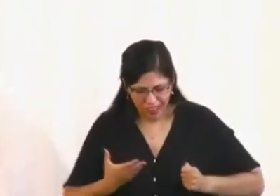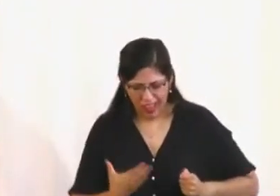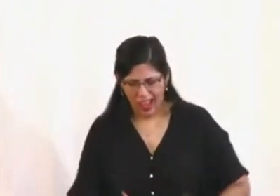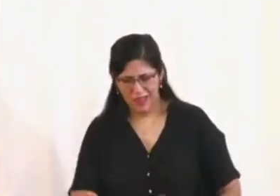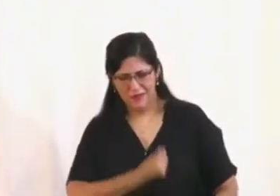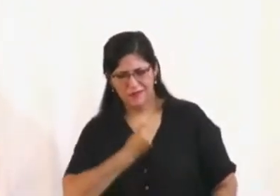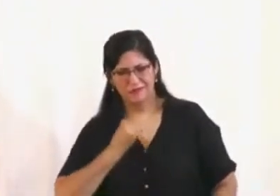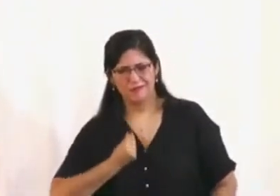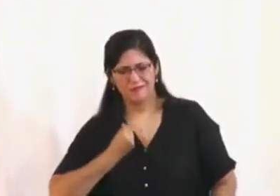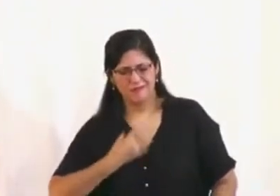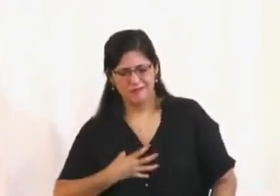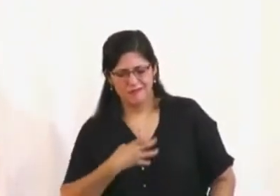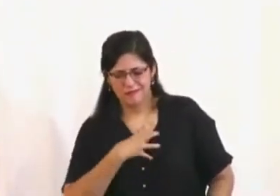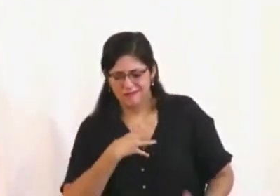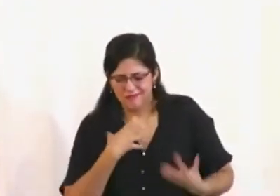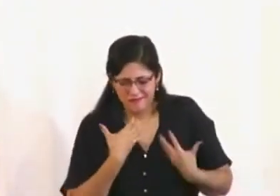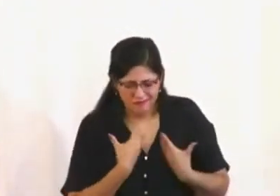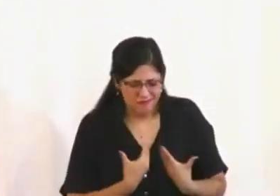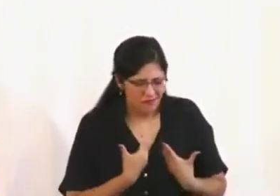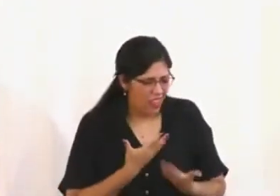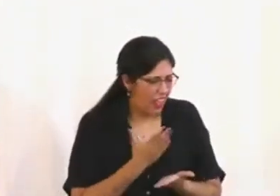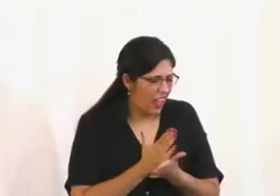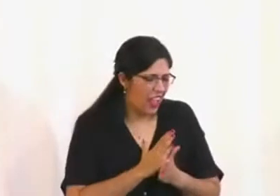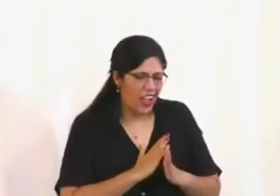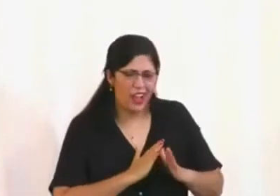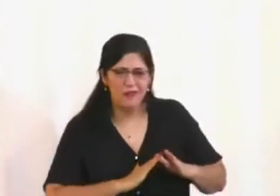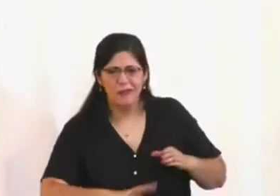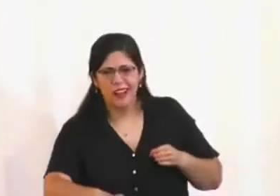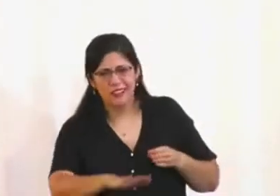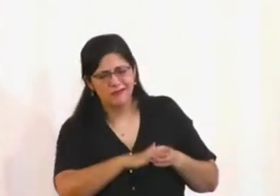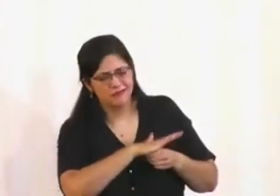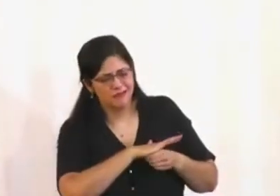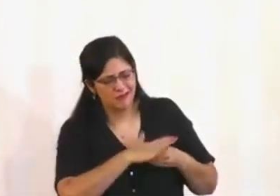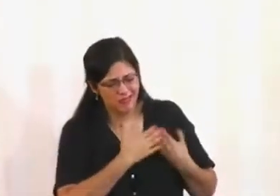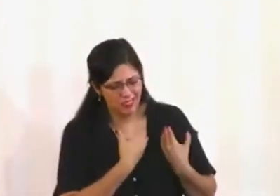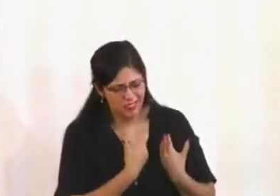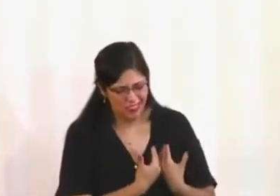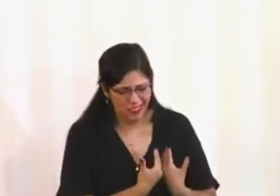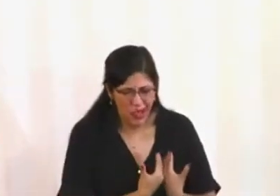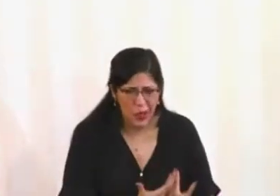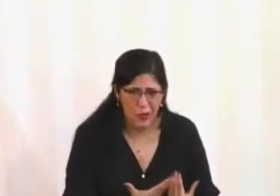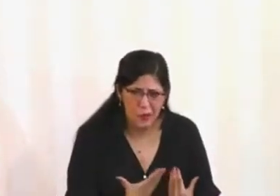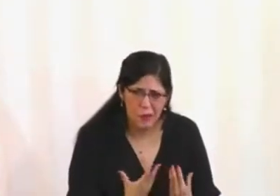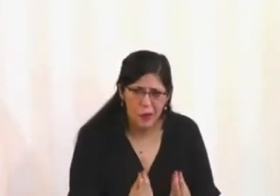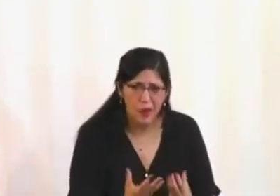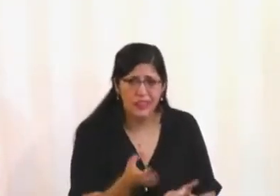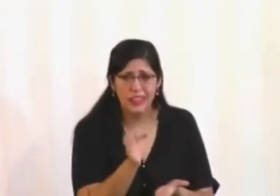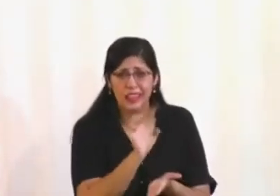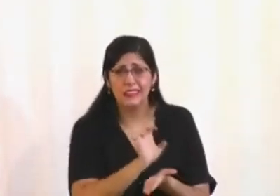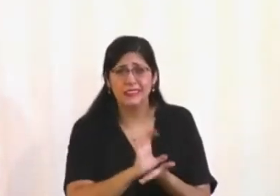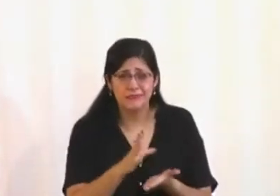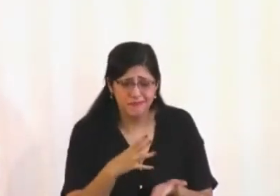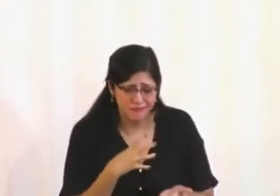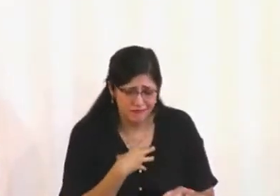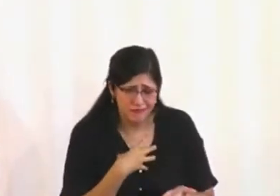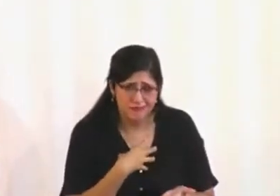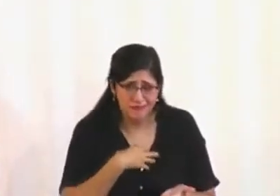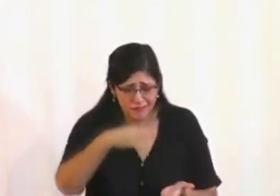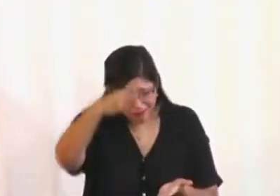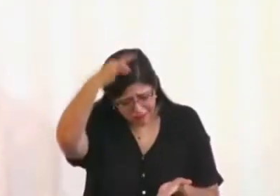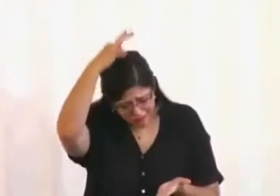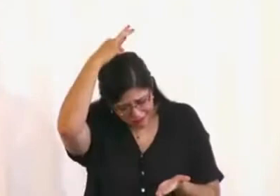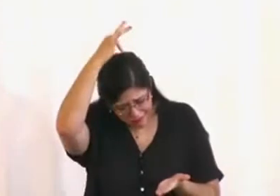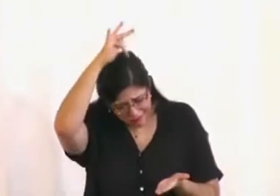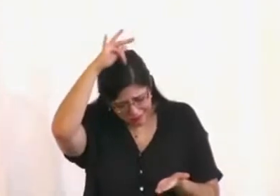esgotamento emocional e, por que não dizer, esgotamento espiritual. É o que está acontecendo com Elias no texto que eu li. Mas